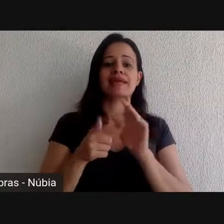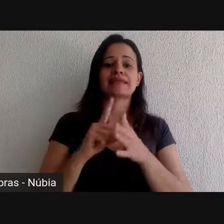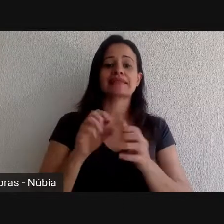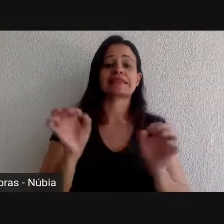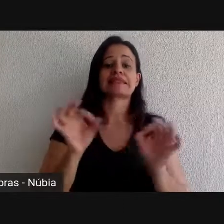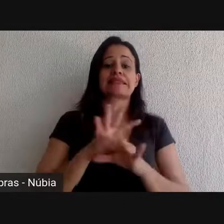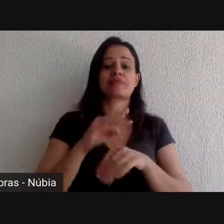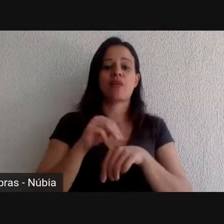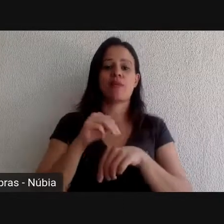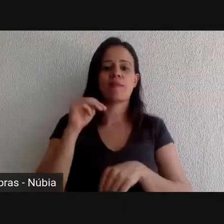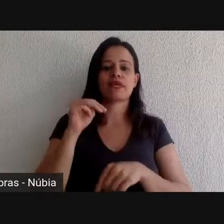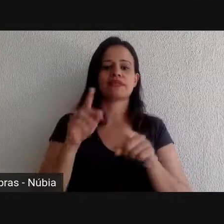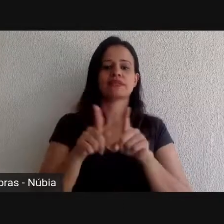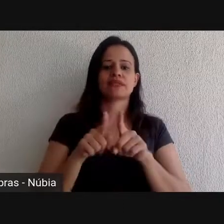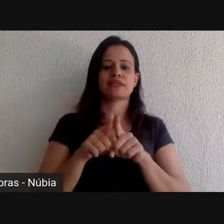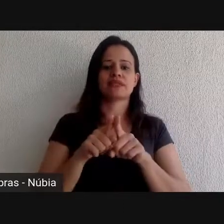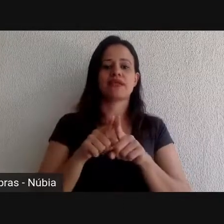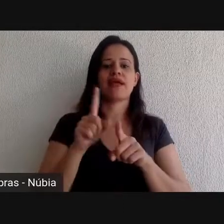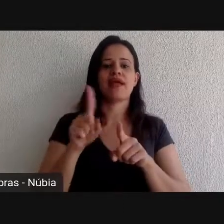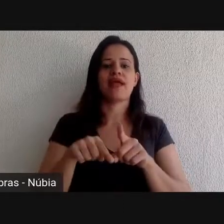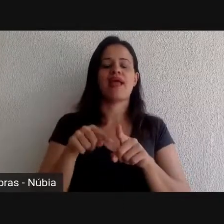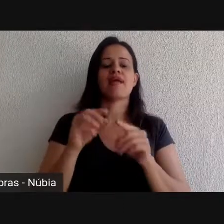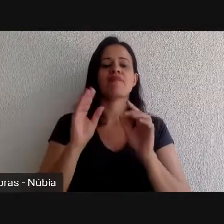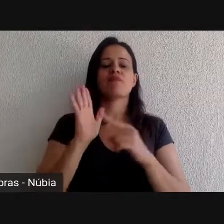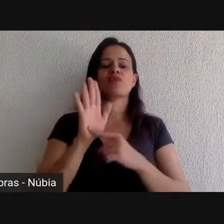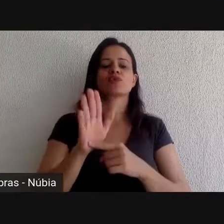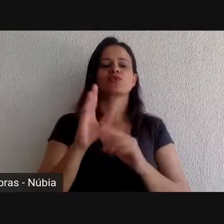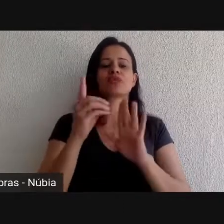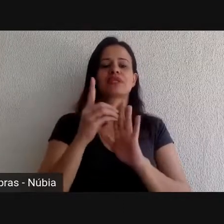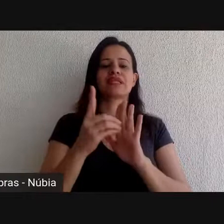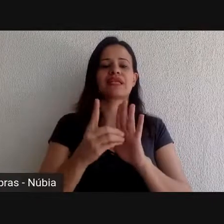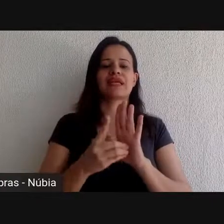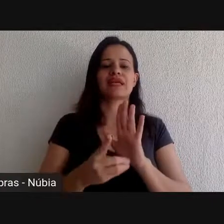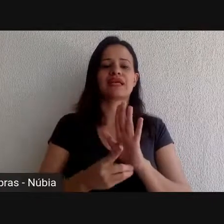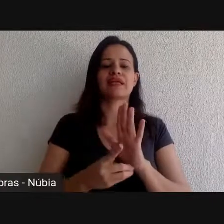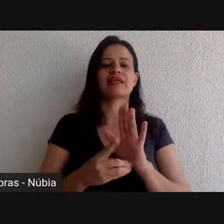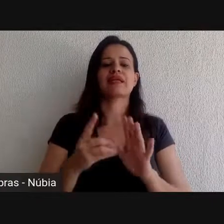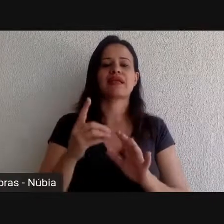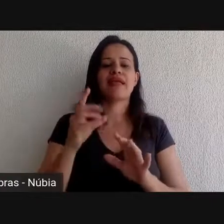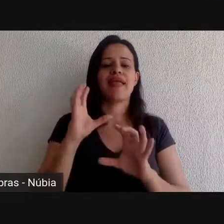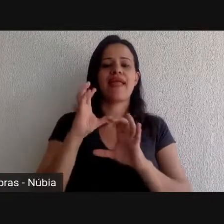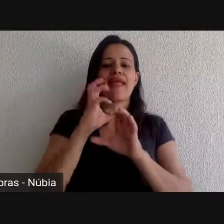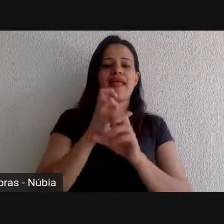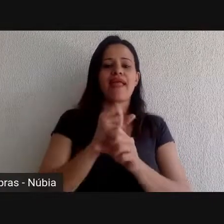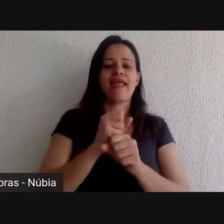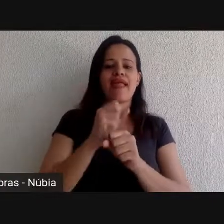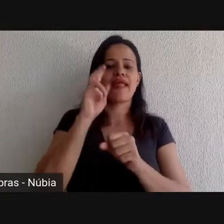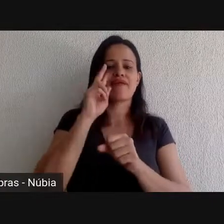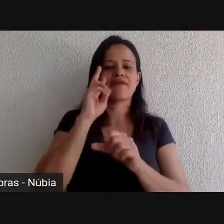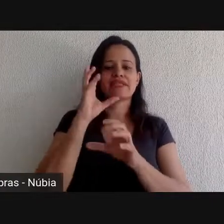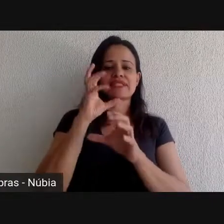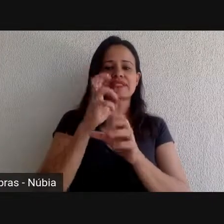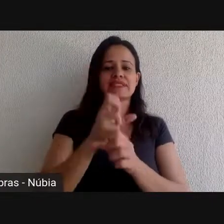literalmente, foi editado um decreto que a gente chama de decreto do revisaço, que é o decreto